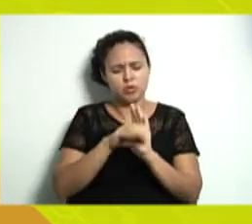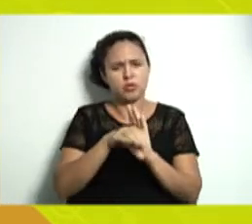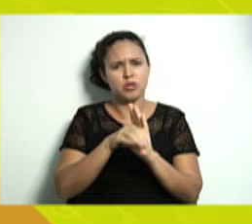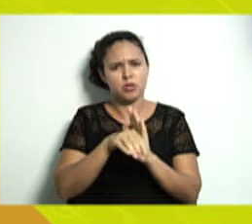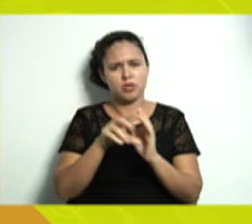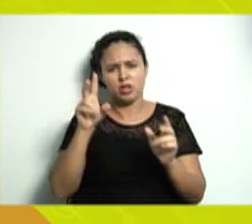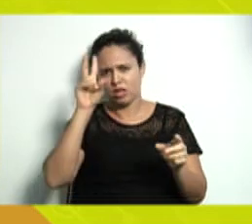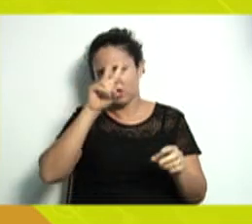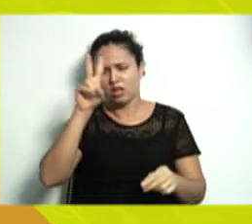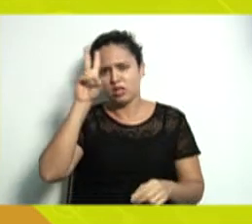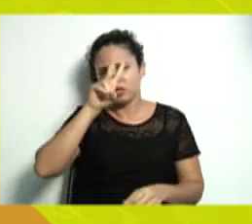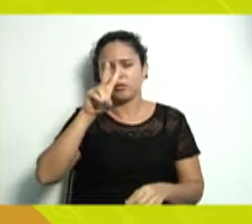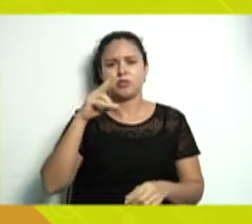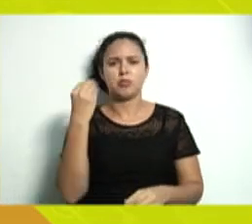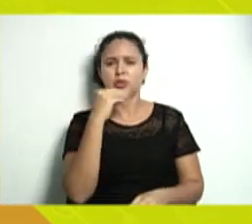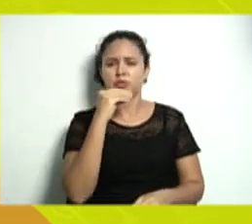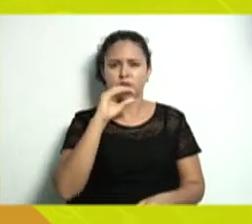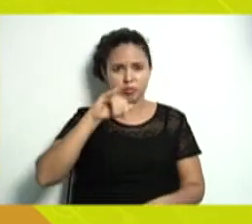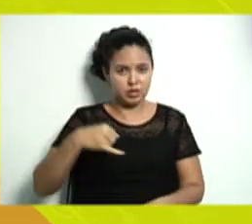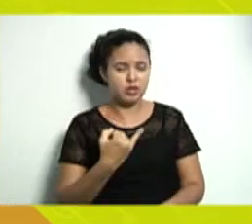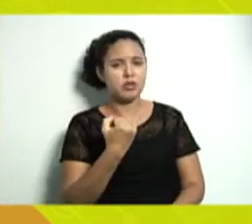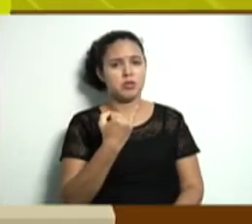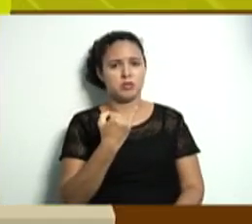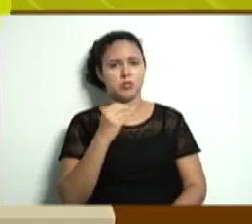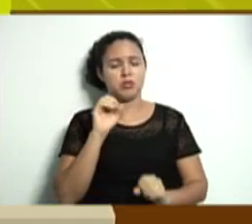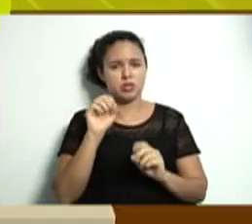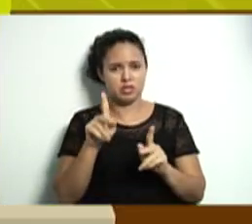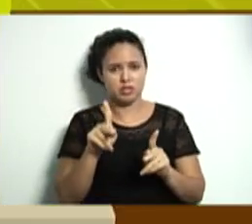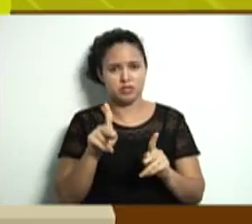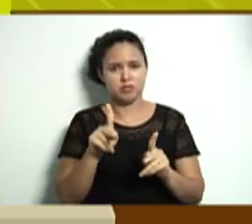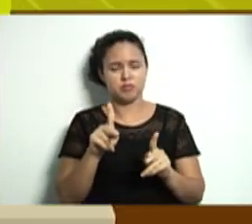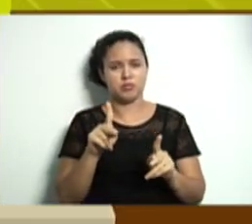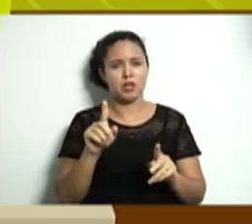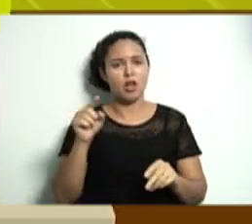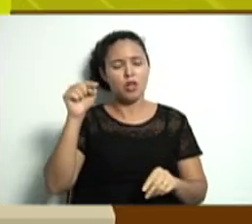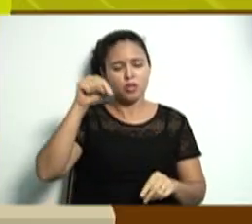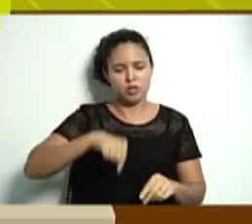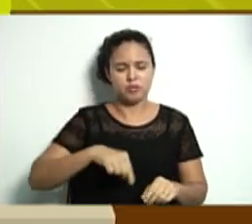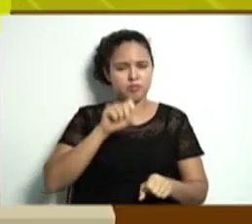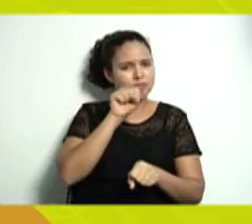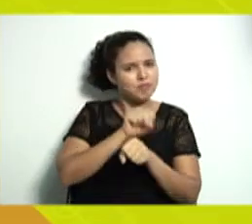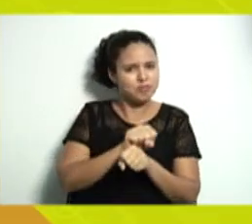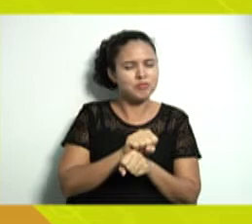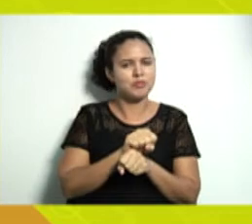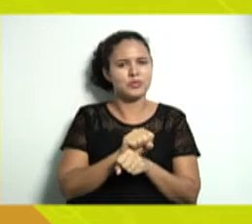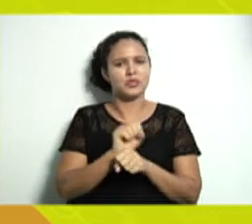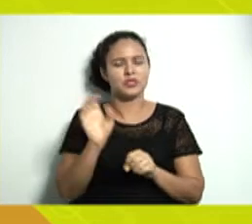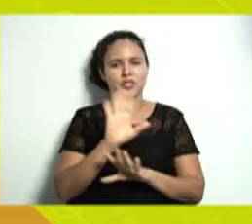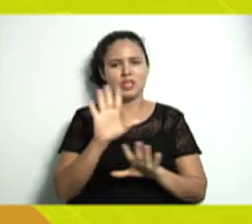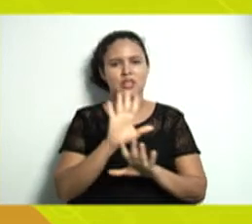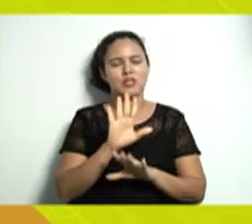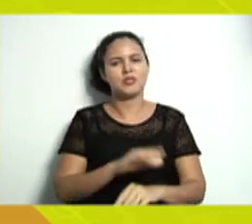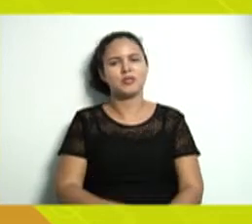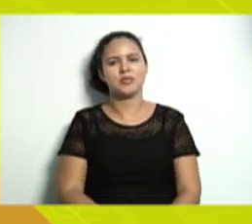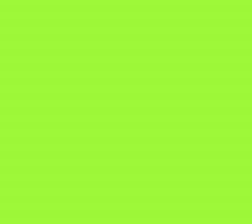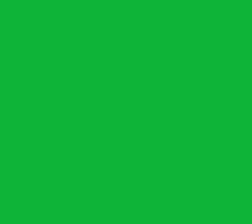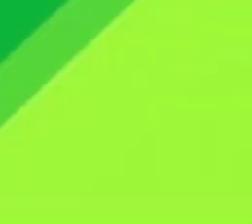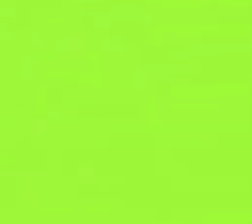que assim você aproveita melhor. Não é, professores? A gente vai ficando por aqui, hein, pessoal? Tchau!